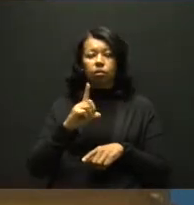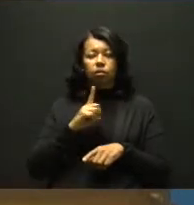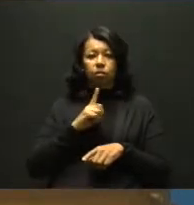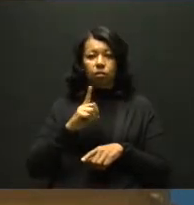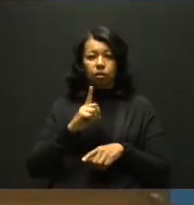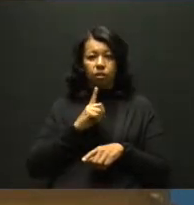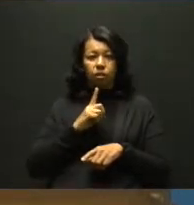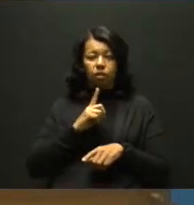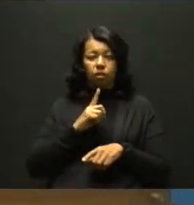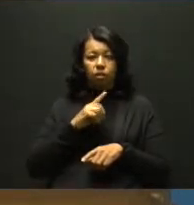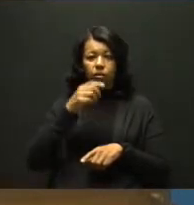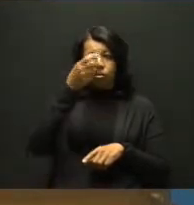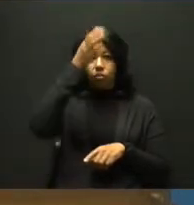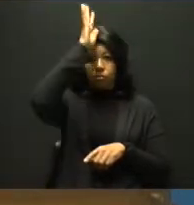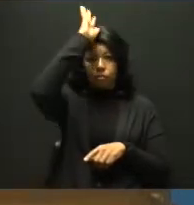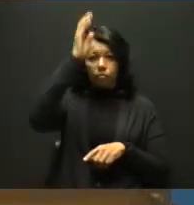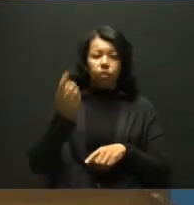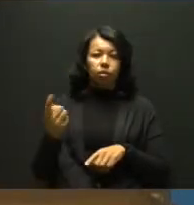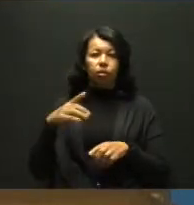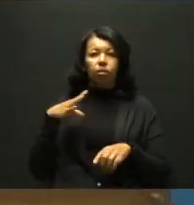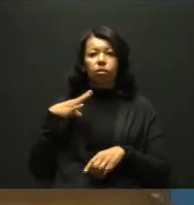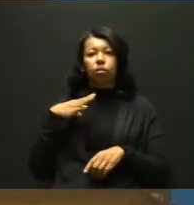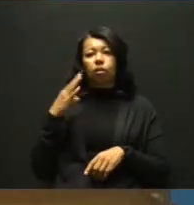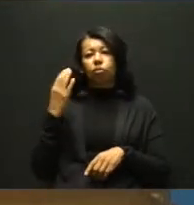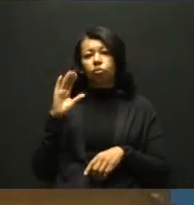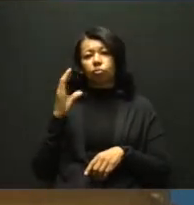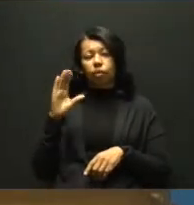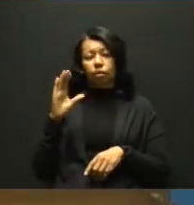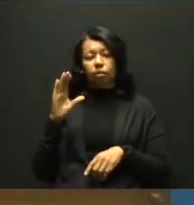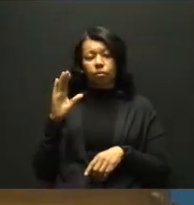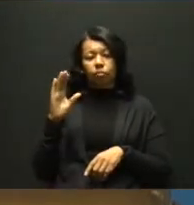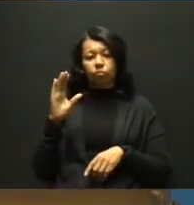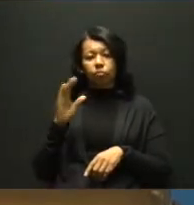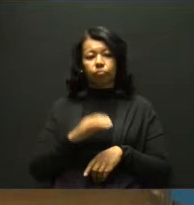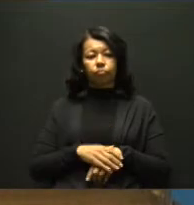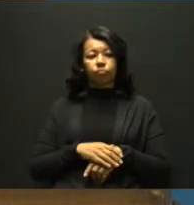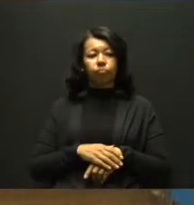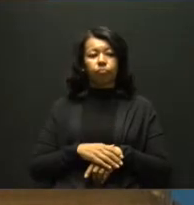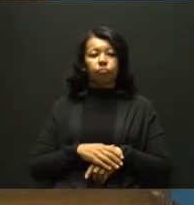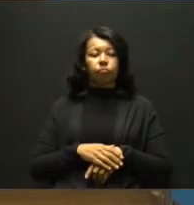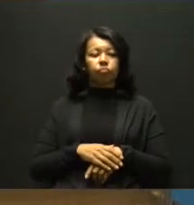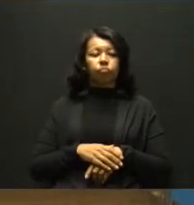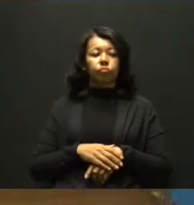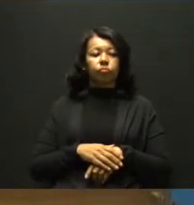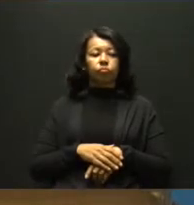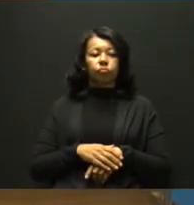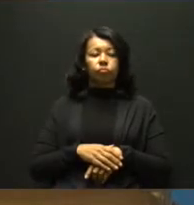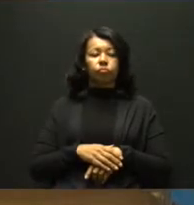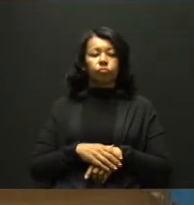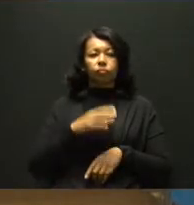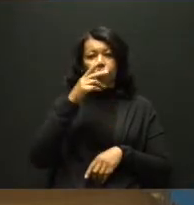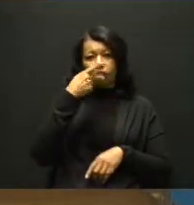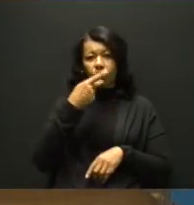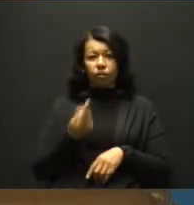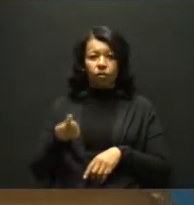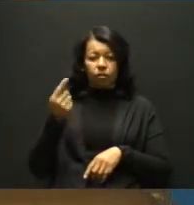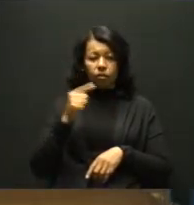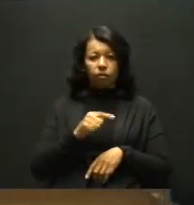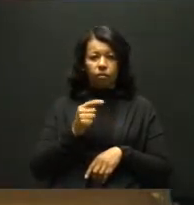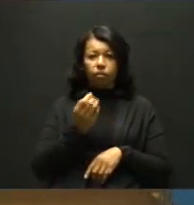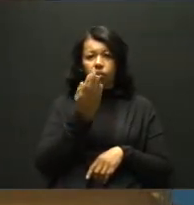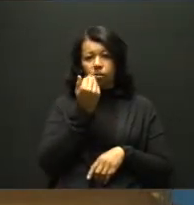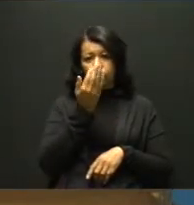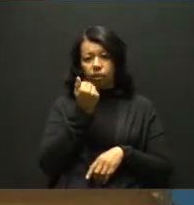pelos bombeiros aqui da cidade de cubatão desde o tocantins lá desde quando a gente fala aqui já foi falado desde a alimentação